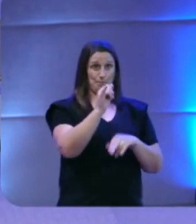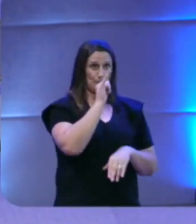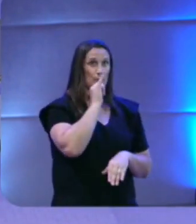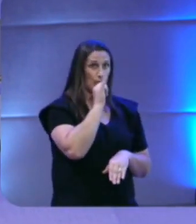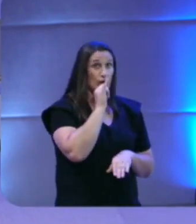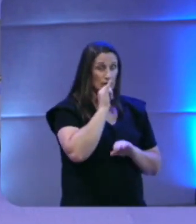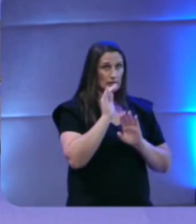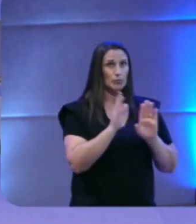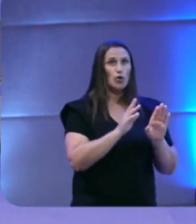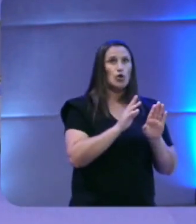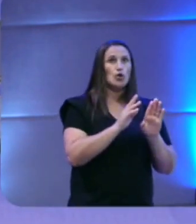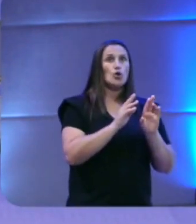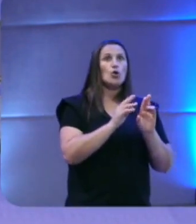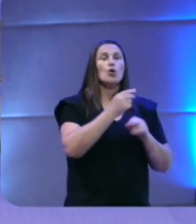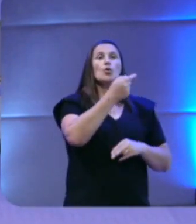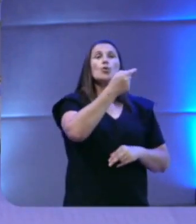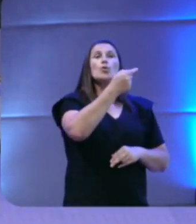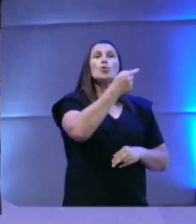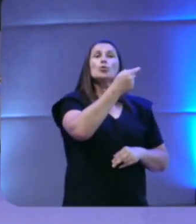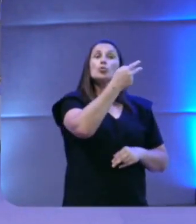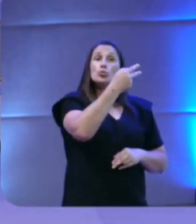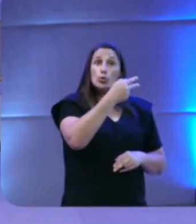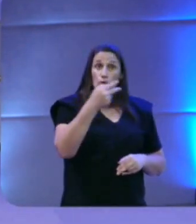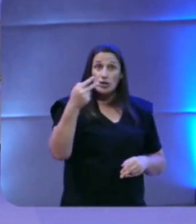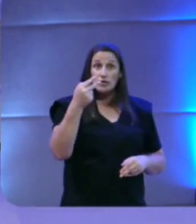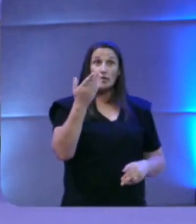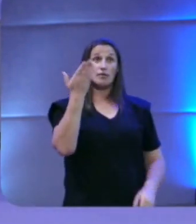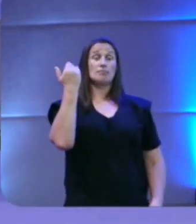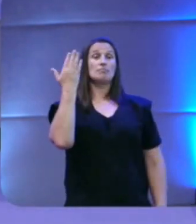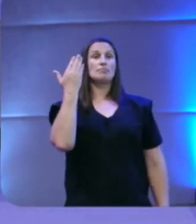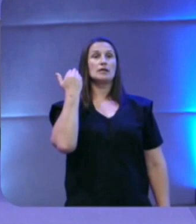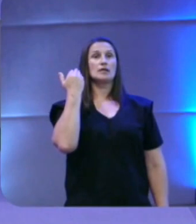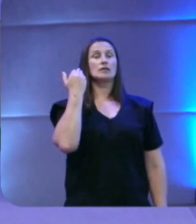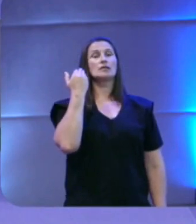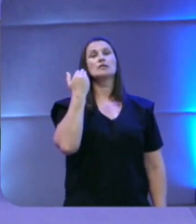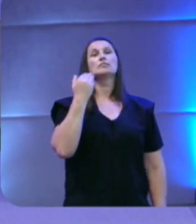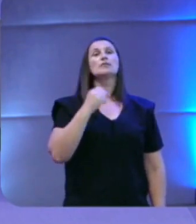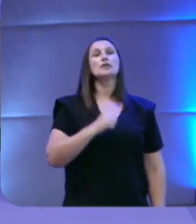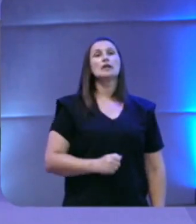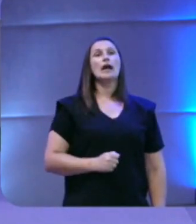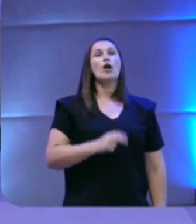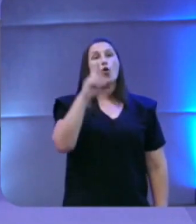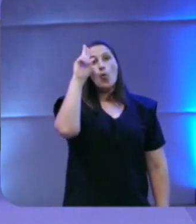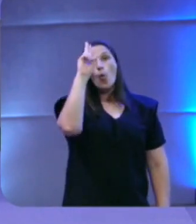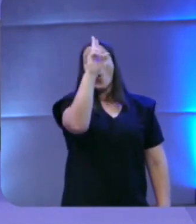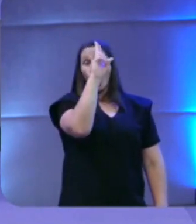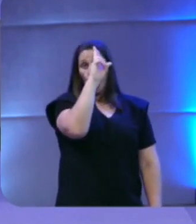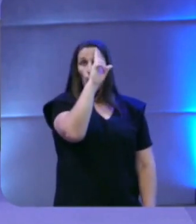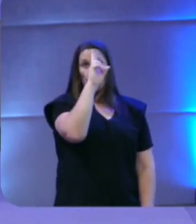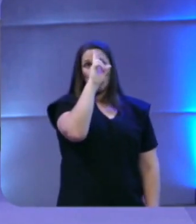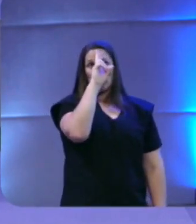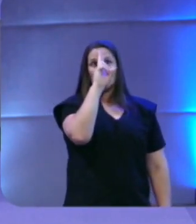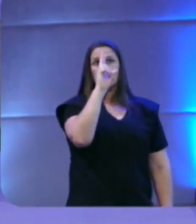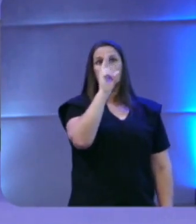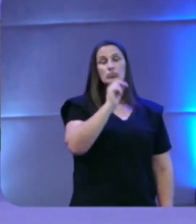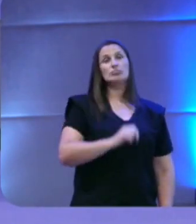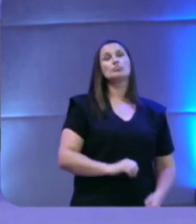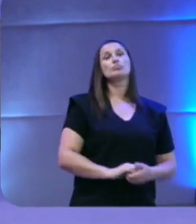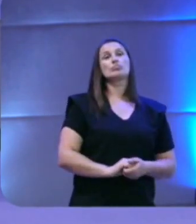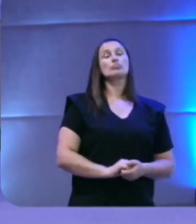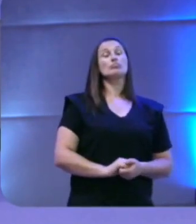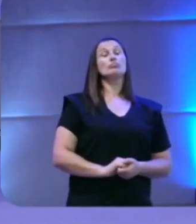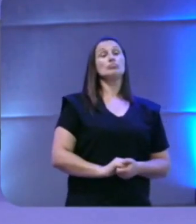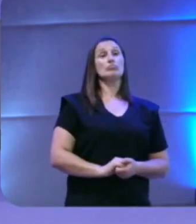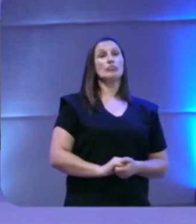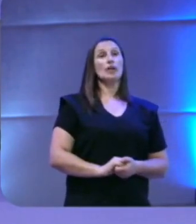estava no Rio de Janeiro há 2 semanas atrás e peguei um Uber. E aí, logo que eu peguei um Uber para ir ali da Lagoa, para ir